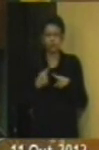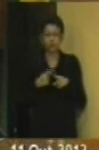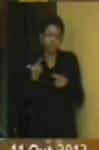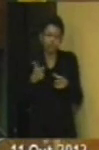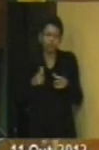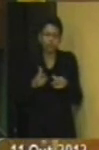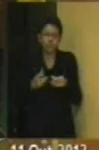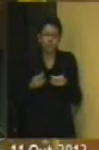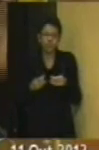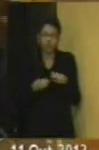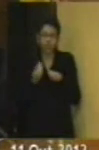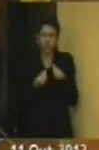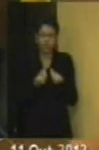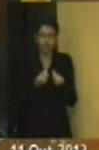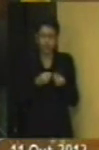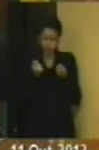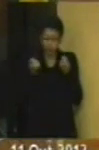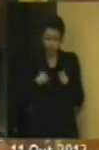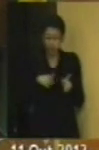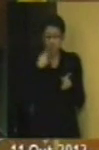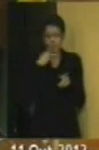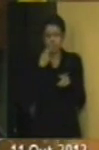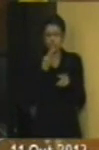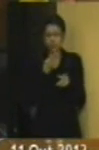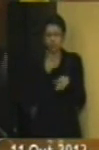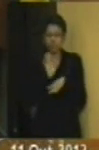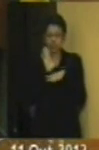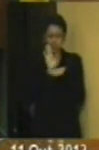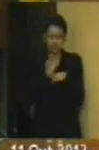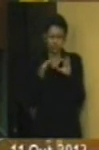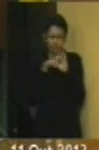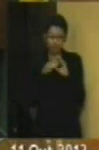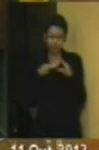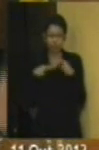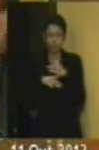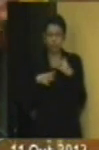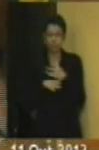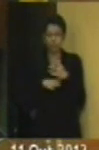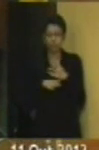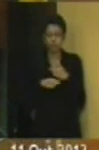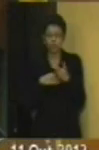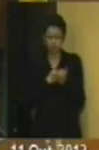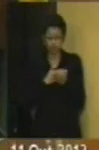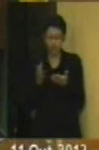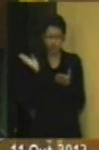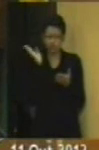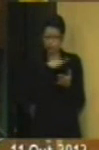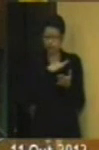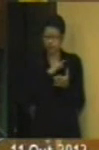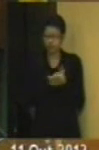um primeiro ajude a juntar à cidade a une a cidade mas ele está começando muito mal